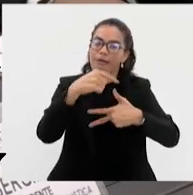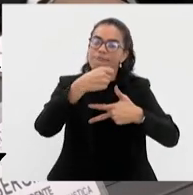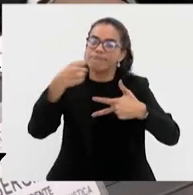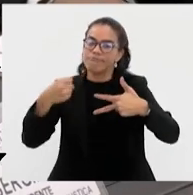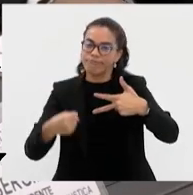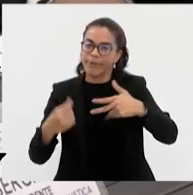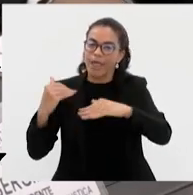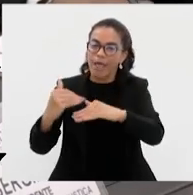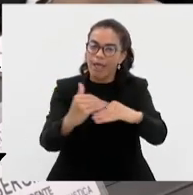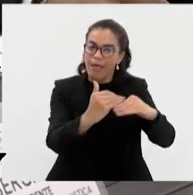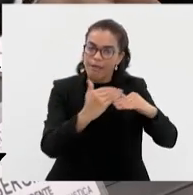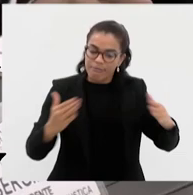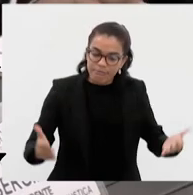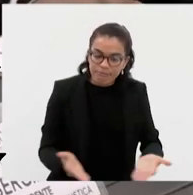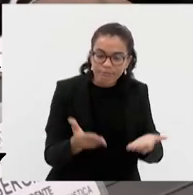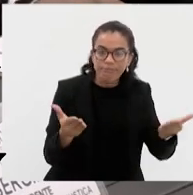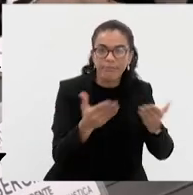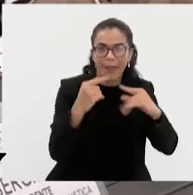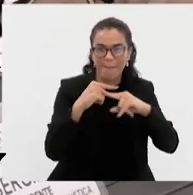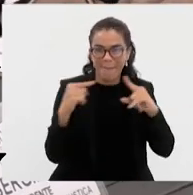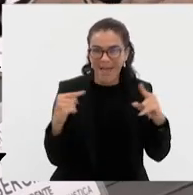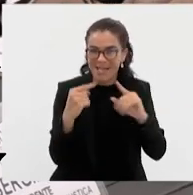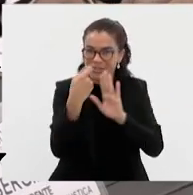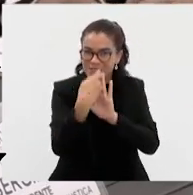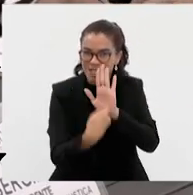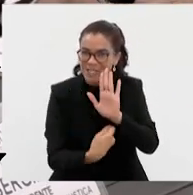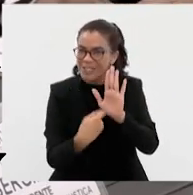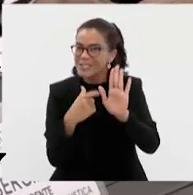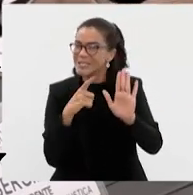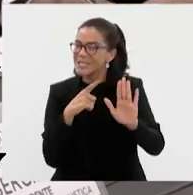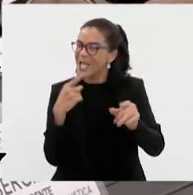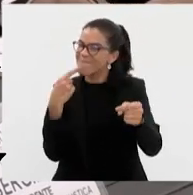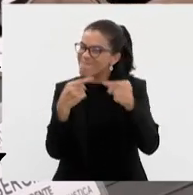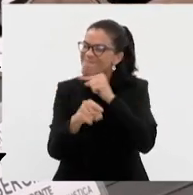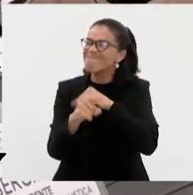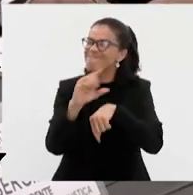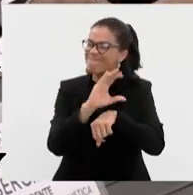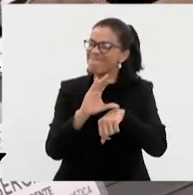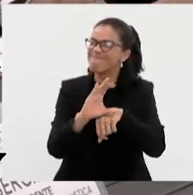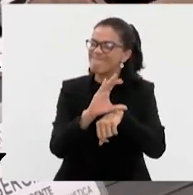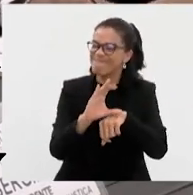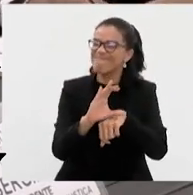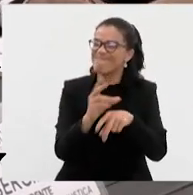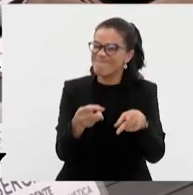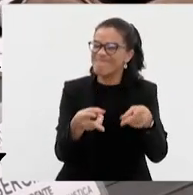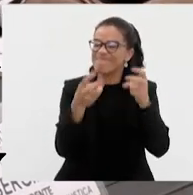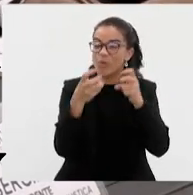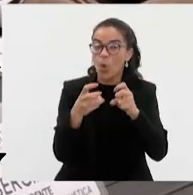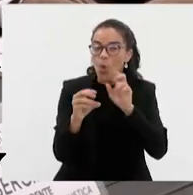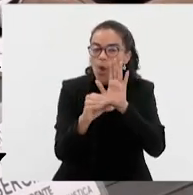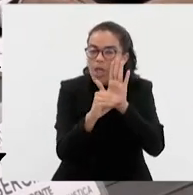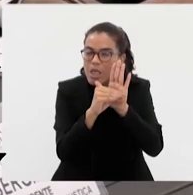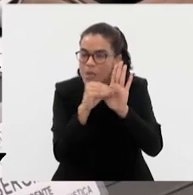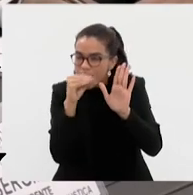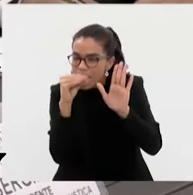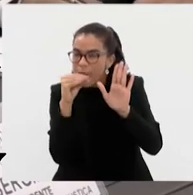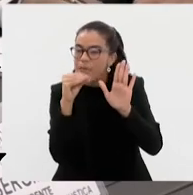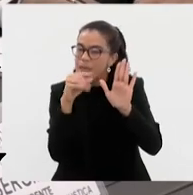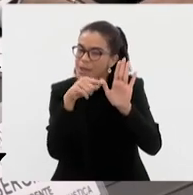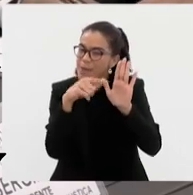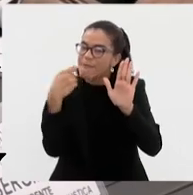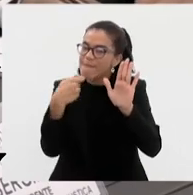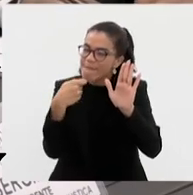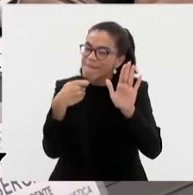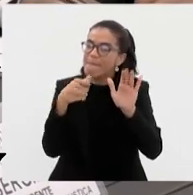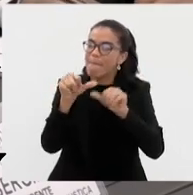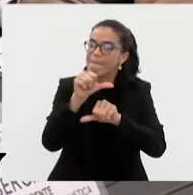a igualdade, mas da forma como está, me parece que tem uma incondicionalidade. Eu acho que uma emendazinha deixando isso expresso